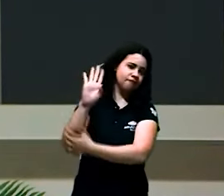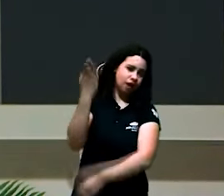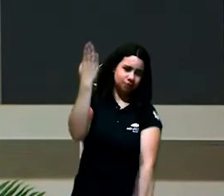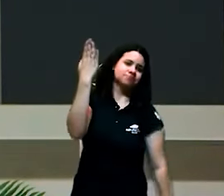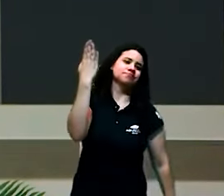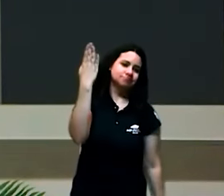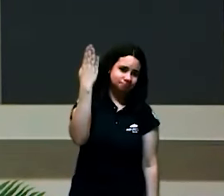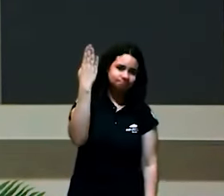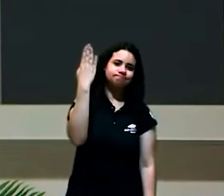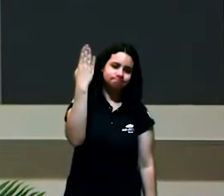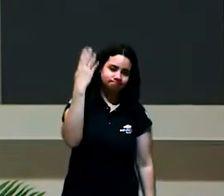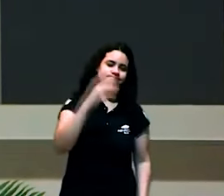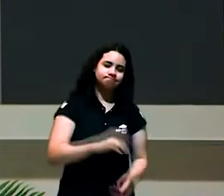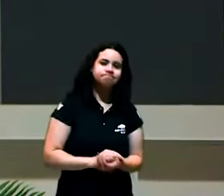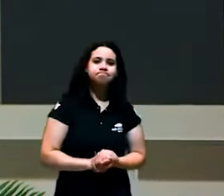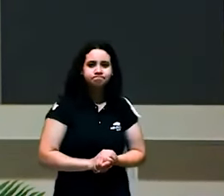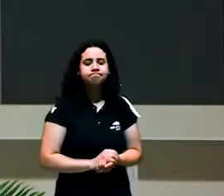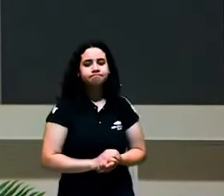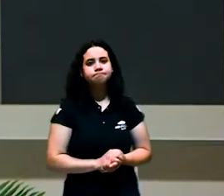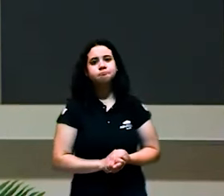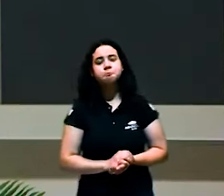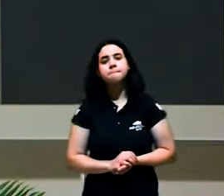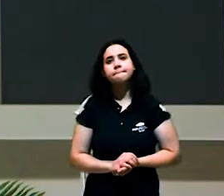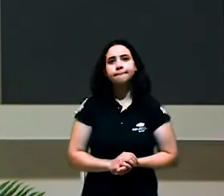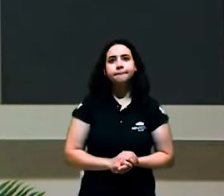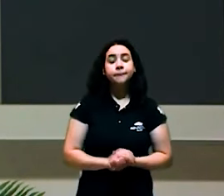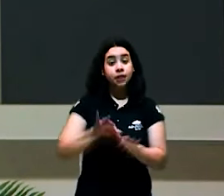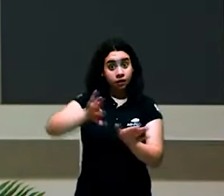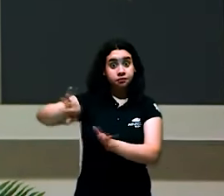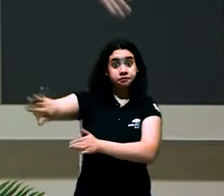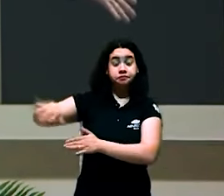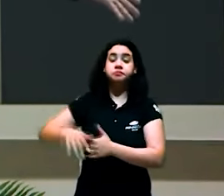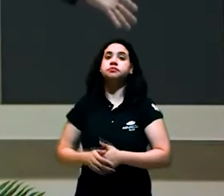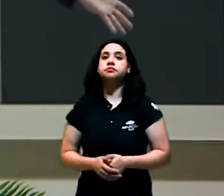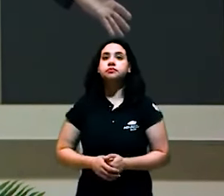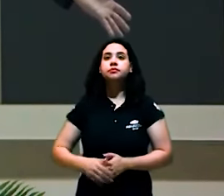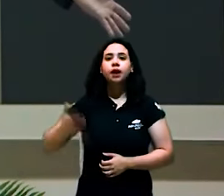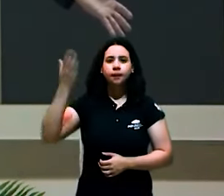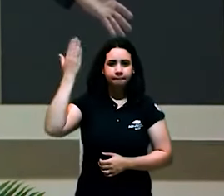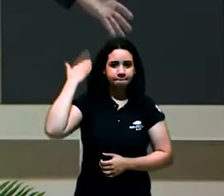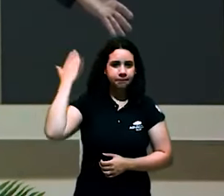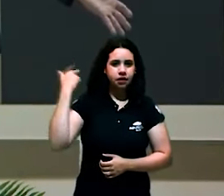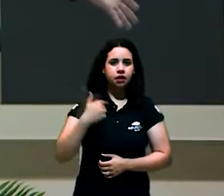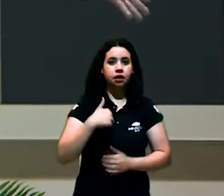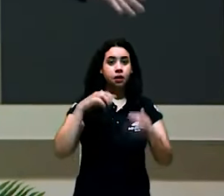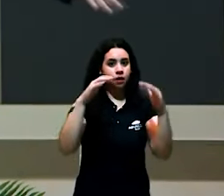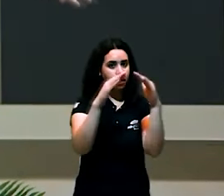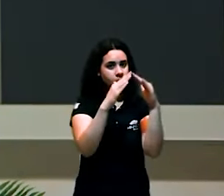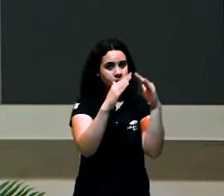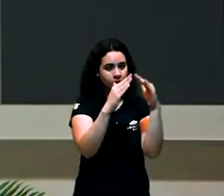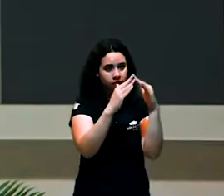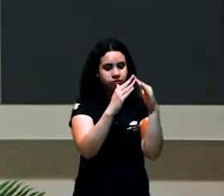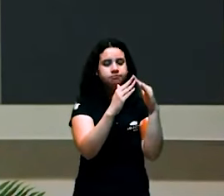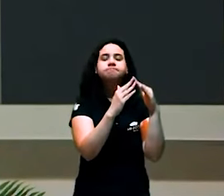Eu estava na minha casa, a minha esposa doente, como vocês sabem, ela faleceu. Aí o